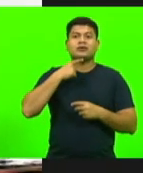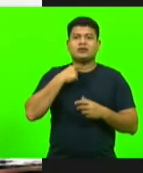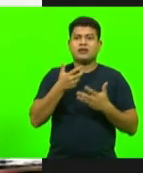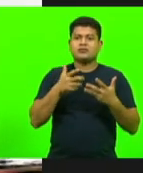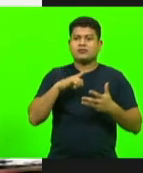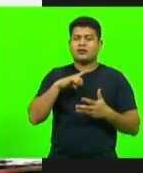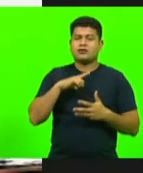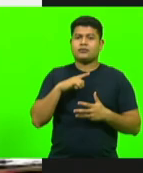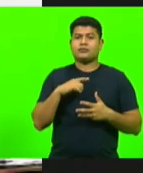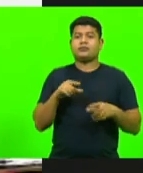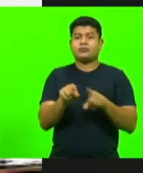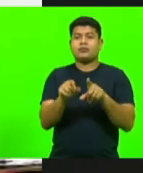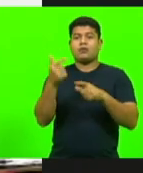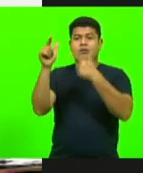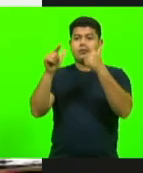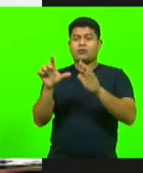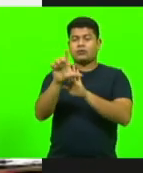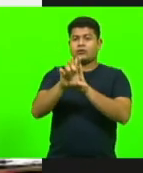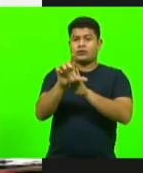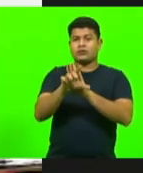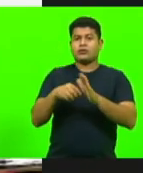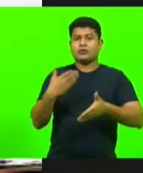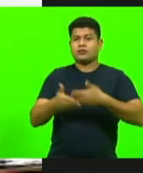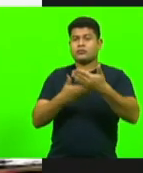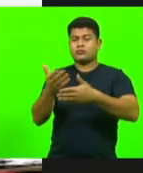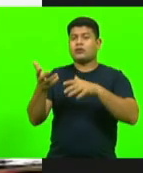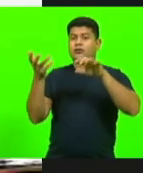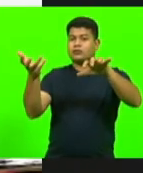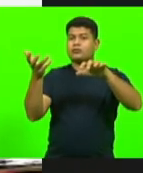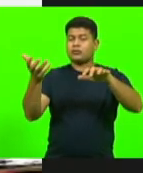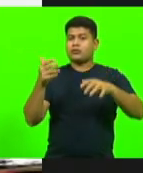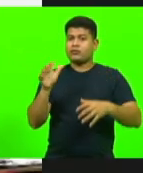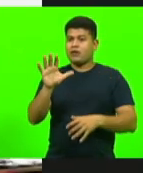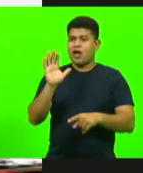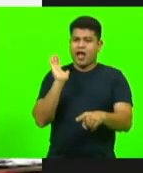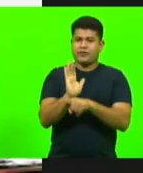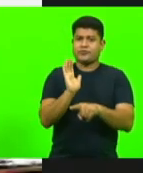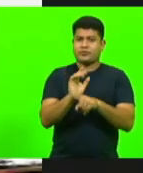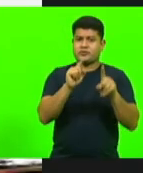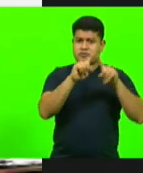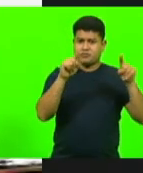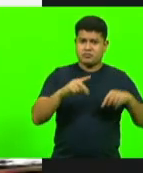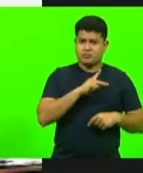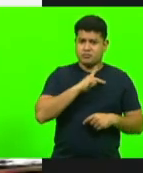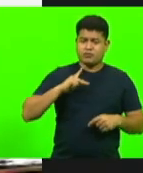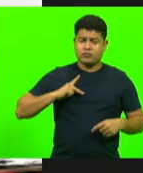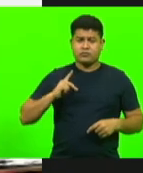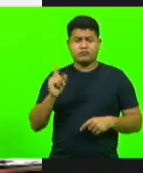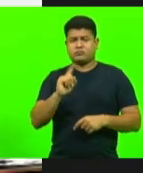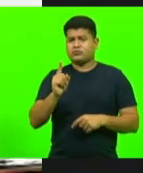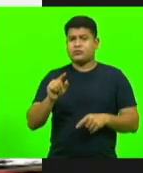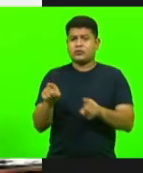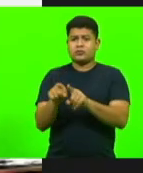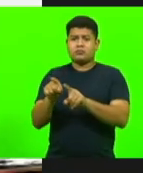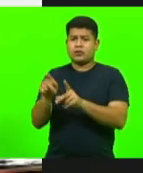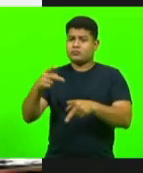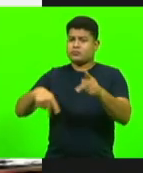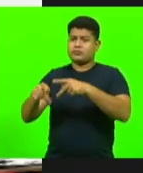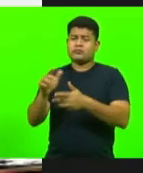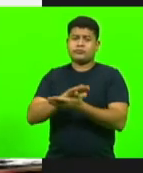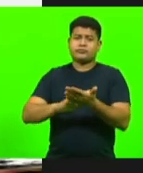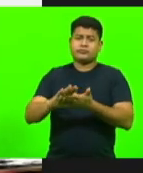vem tramitando no Congresso Nacional Que nada Tem de ajudar nem os servidores públicos e nem aqueles que dependem do serviço público